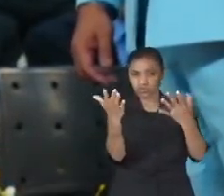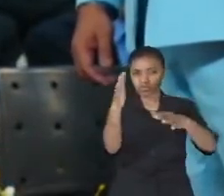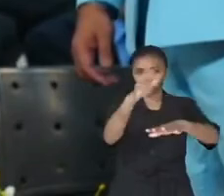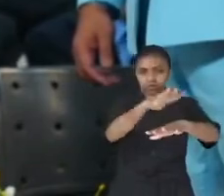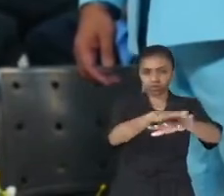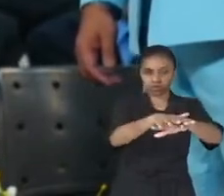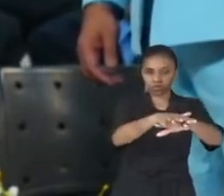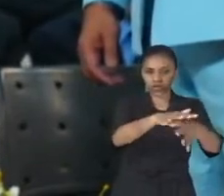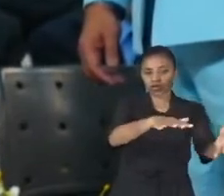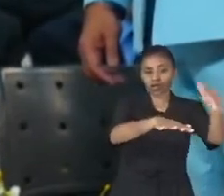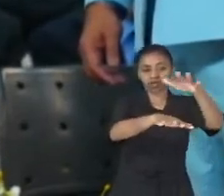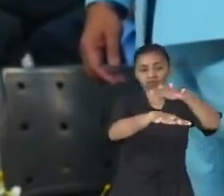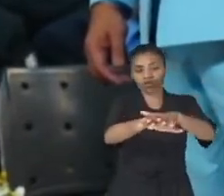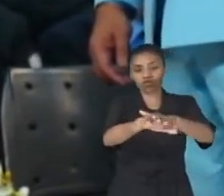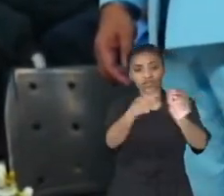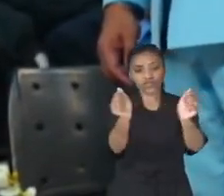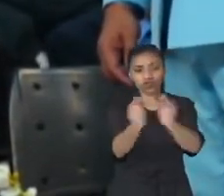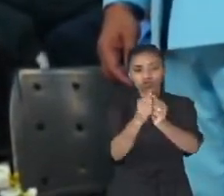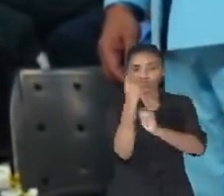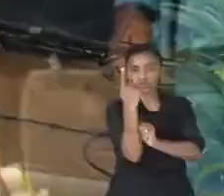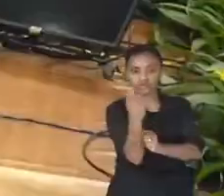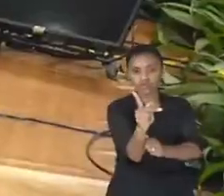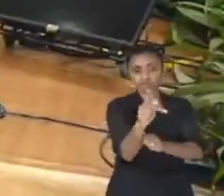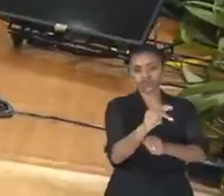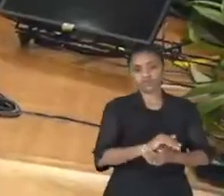vai uma outra mão junto com a sua.